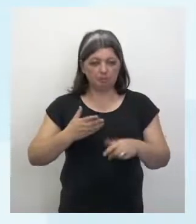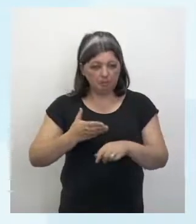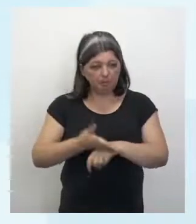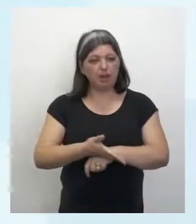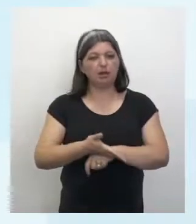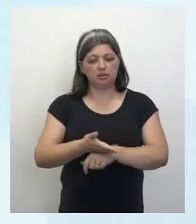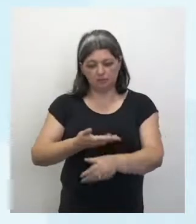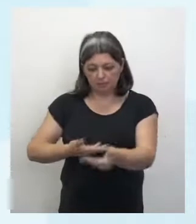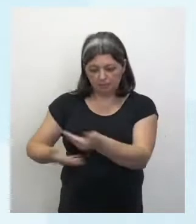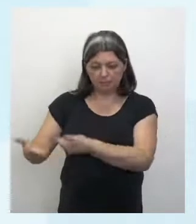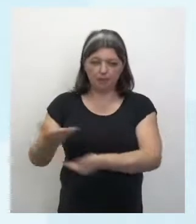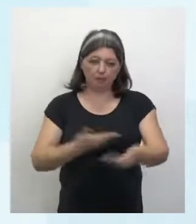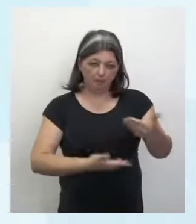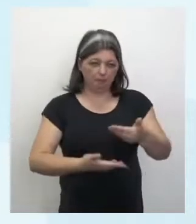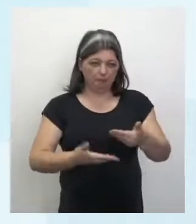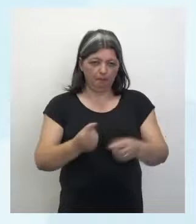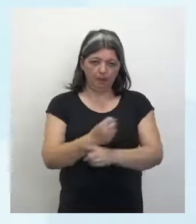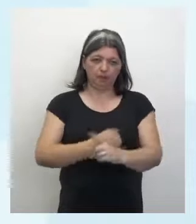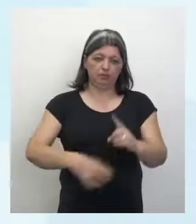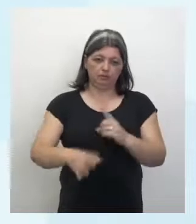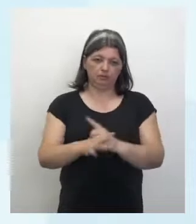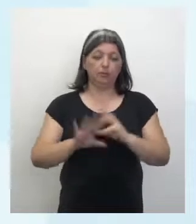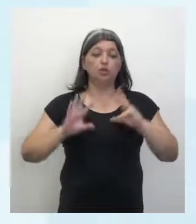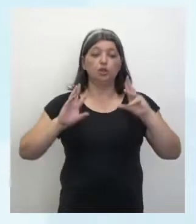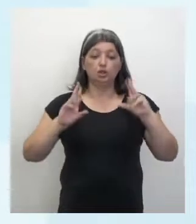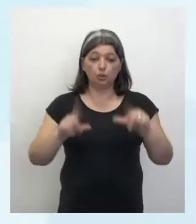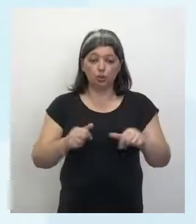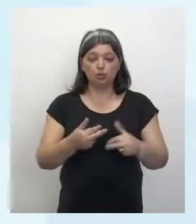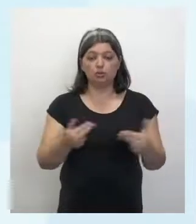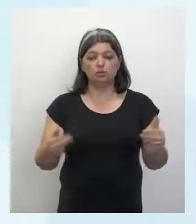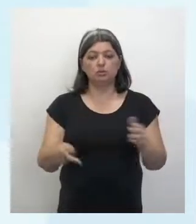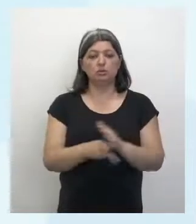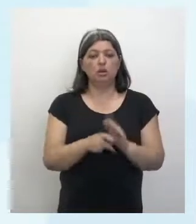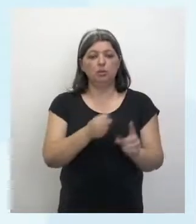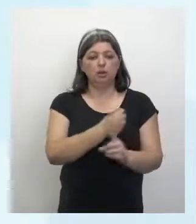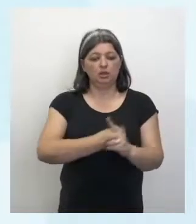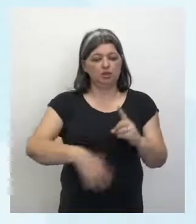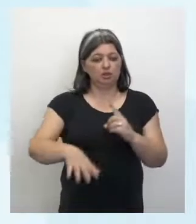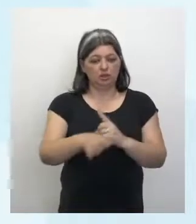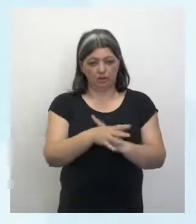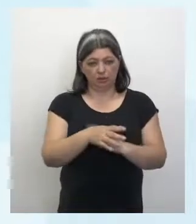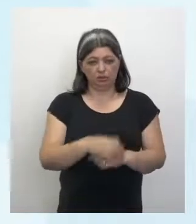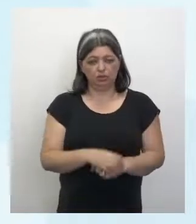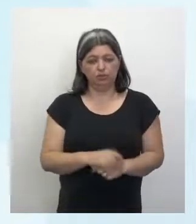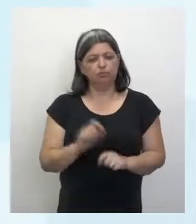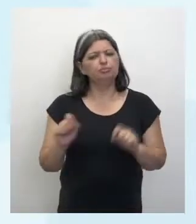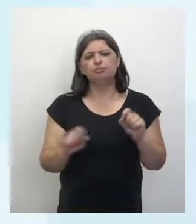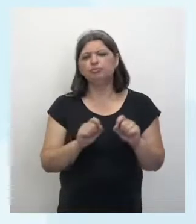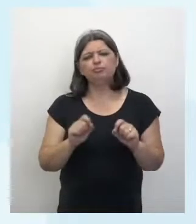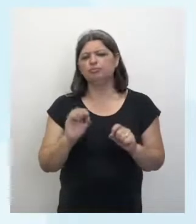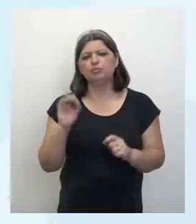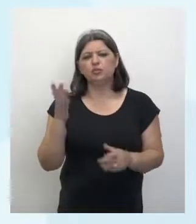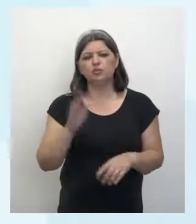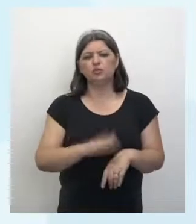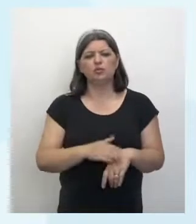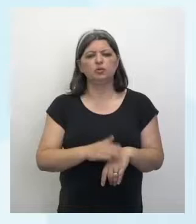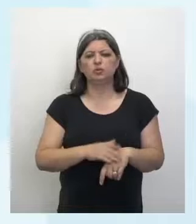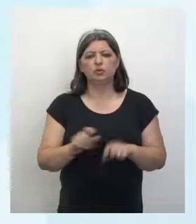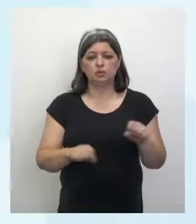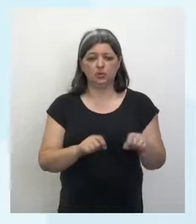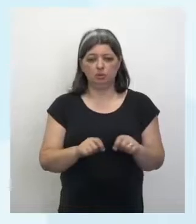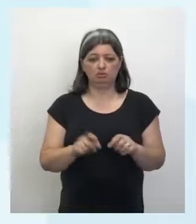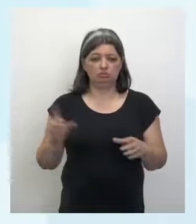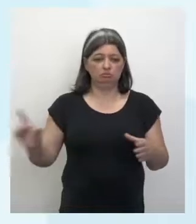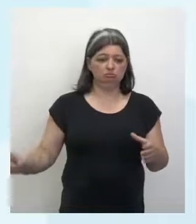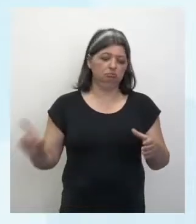socialização. Tá? Então, ele é em todas as sociedades. Então, o que esse processo de socialização faz? Ele introduz o